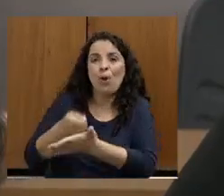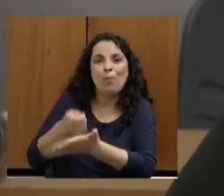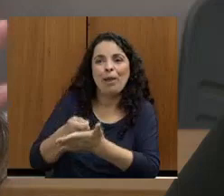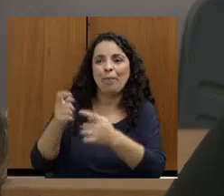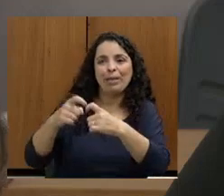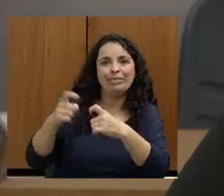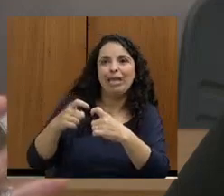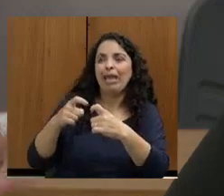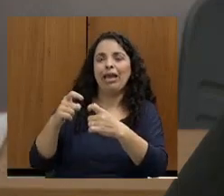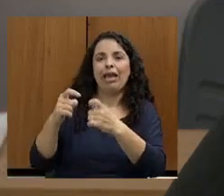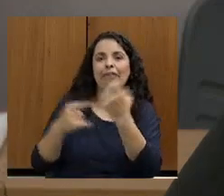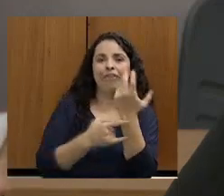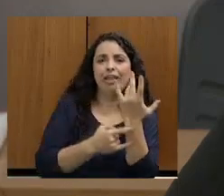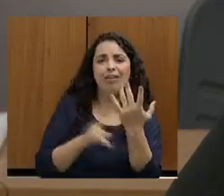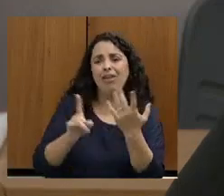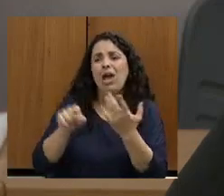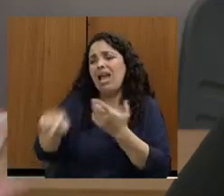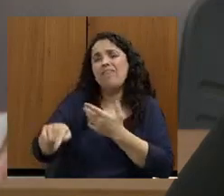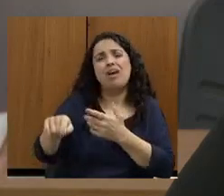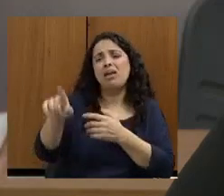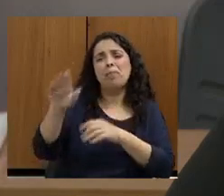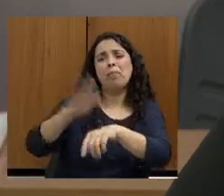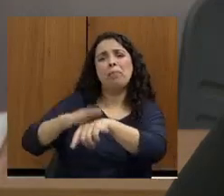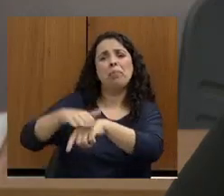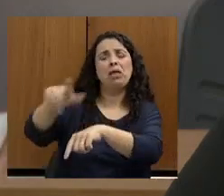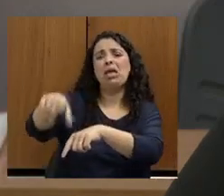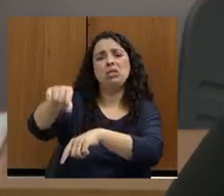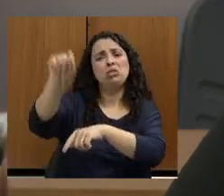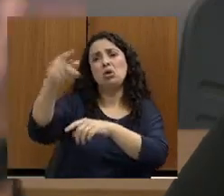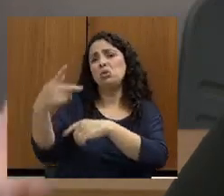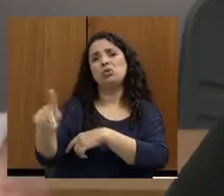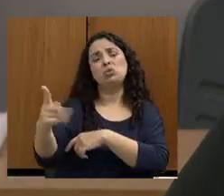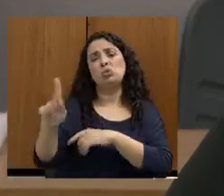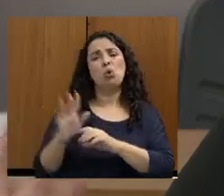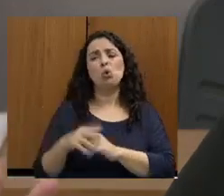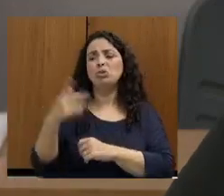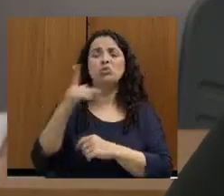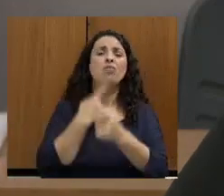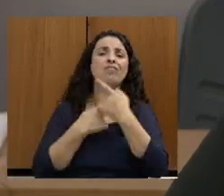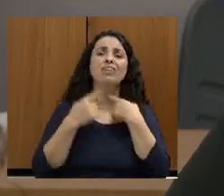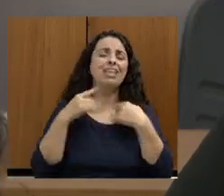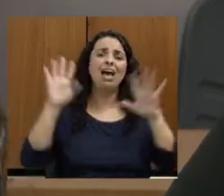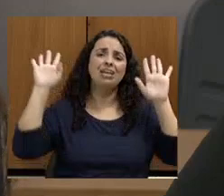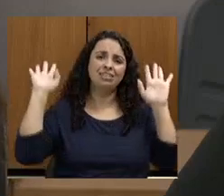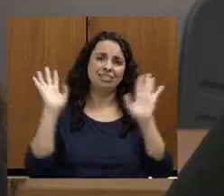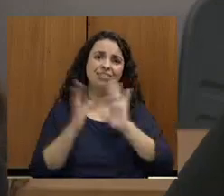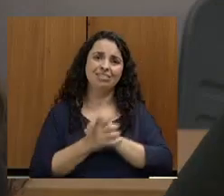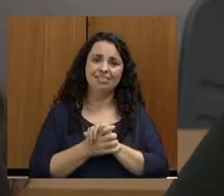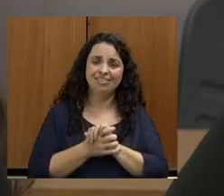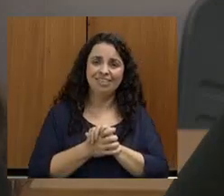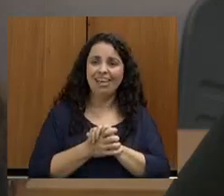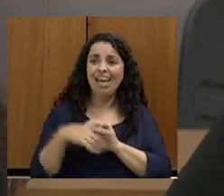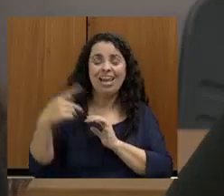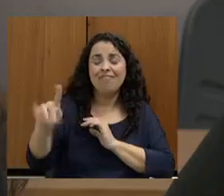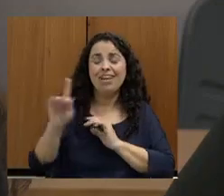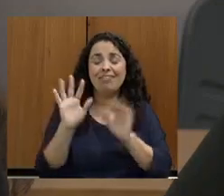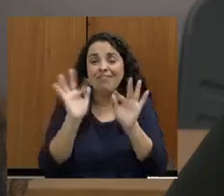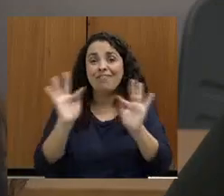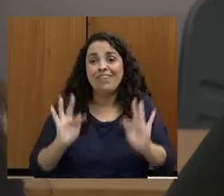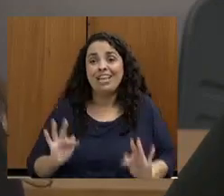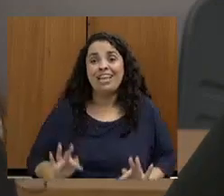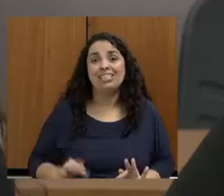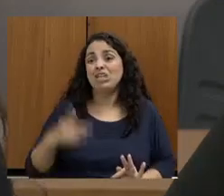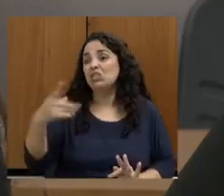Então, ele vai fazer uma particular e vai ser o que ele quiser. Se for fazer uma medicina, tudo bem, mas não vai. Então, ele vai ser feliz no que ele quiser